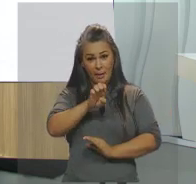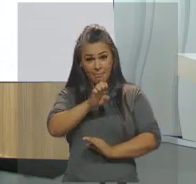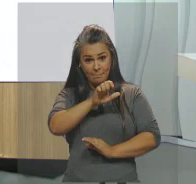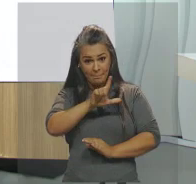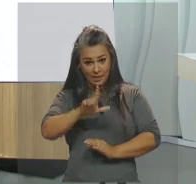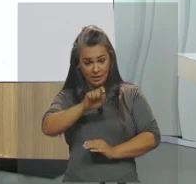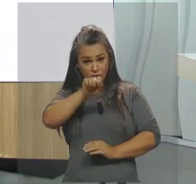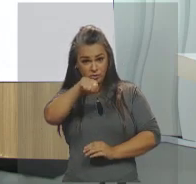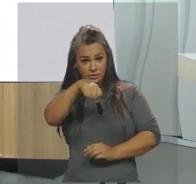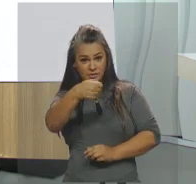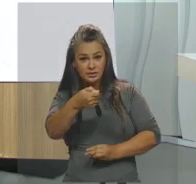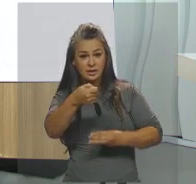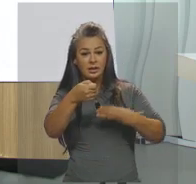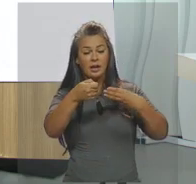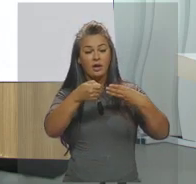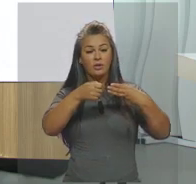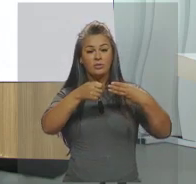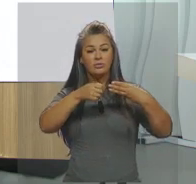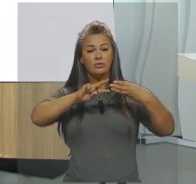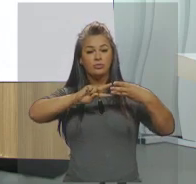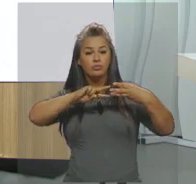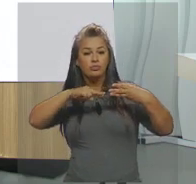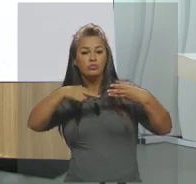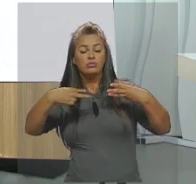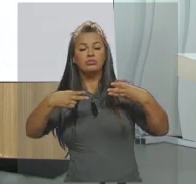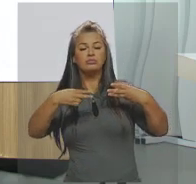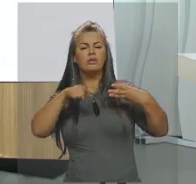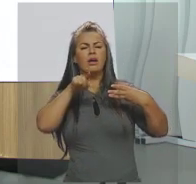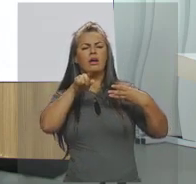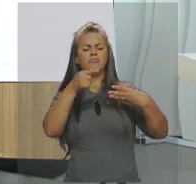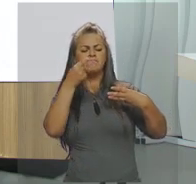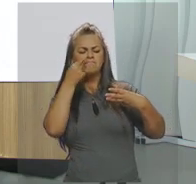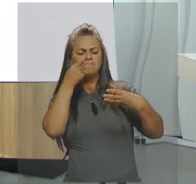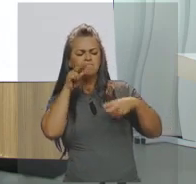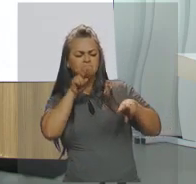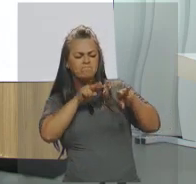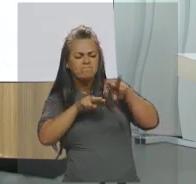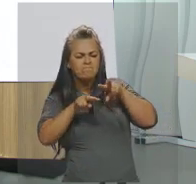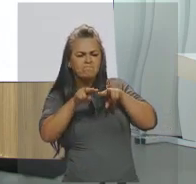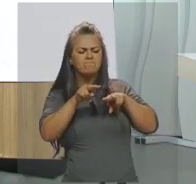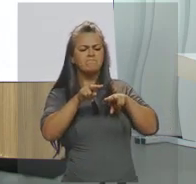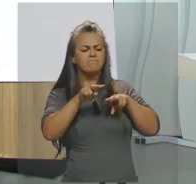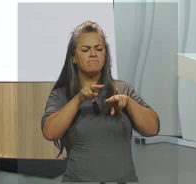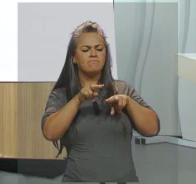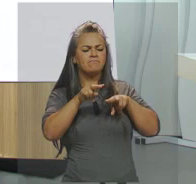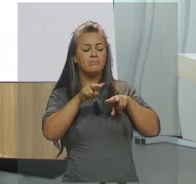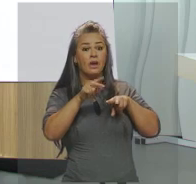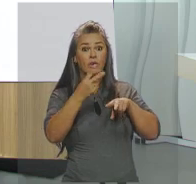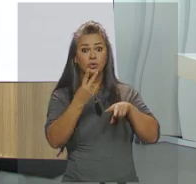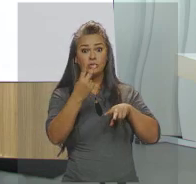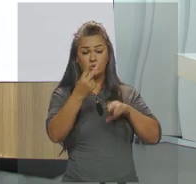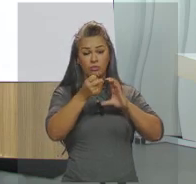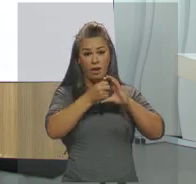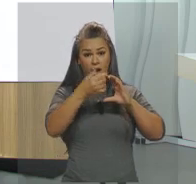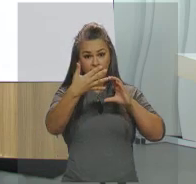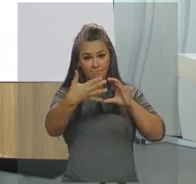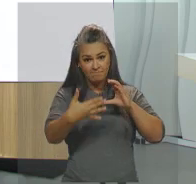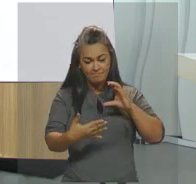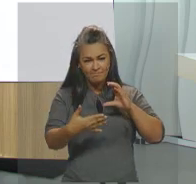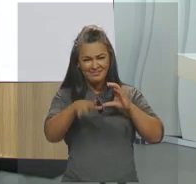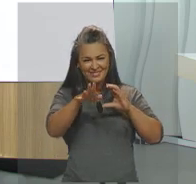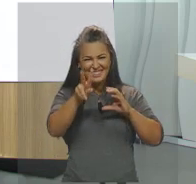segunda lei, ele olhou duas características simultâneas. Lembram do experimento da